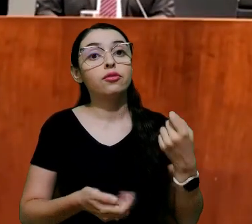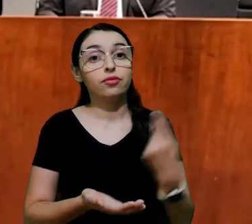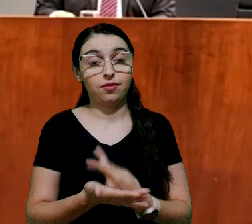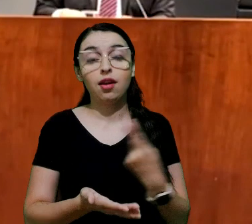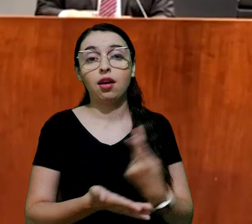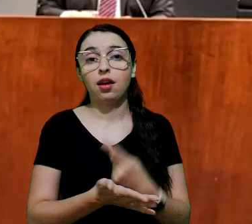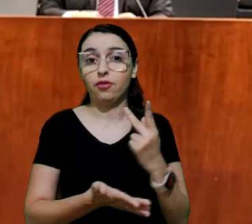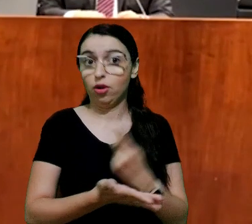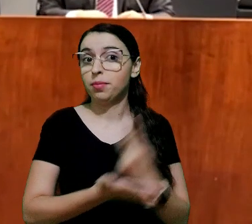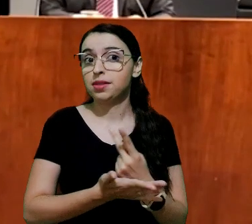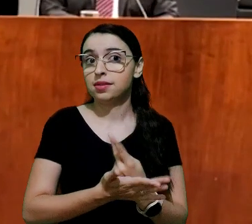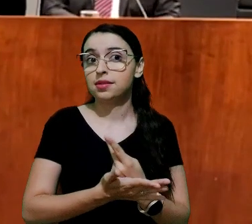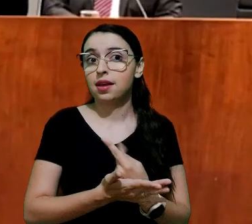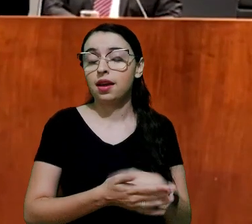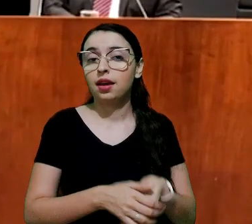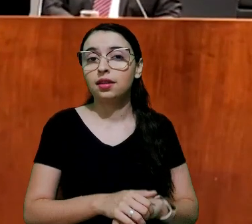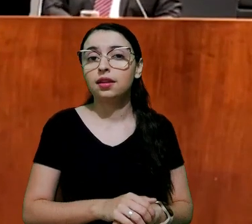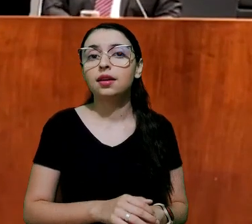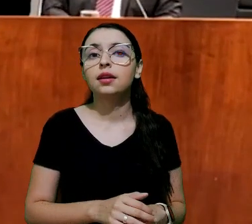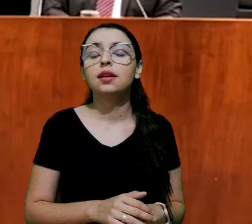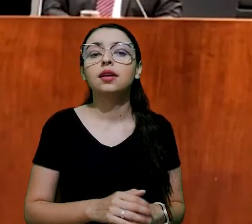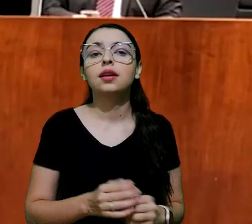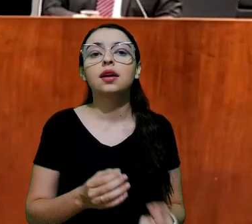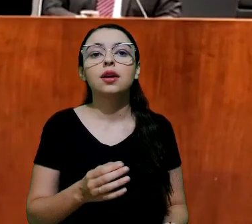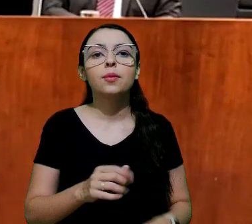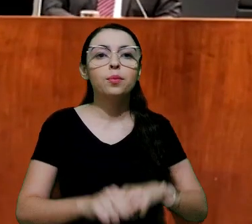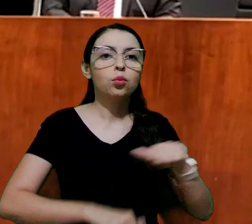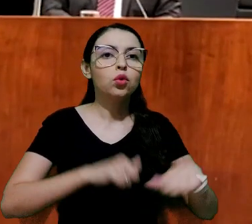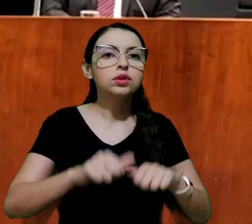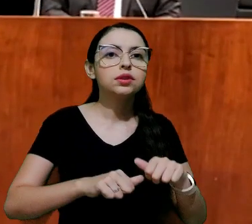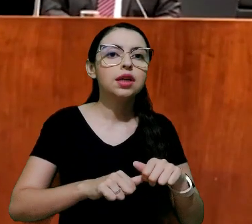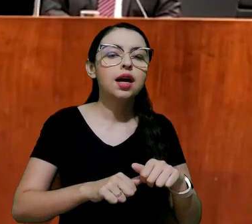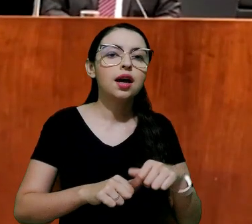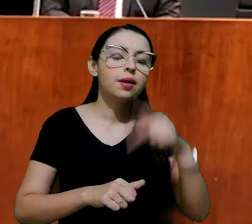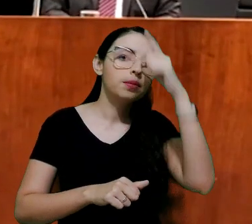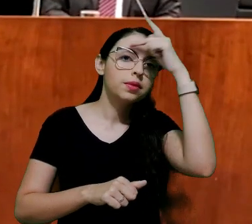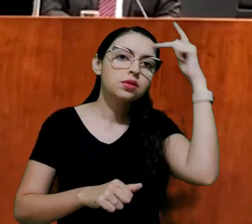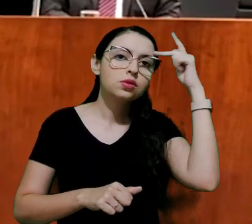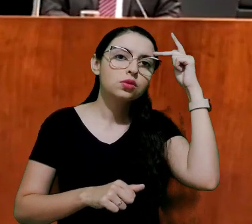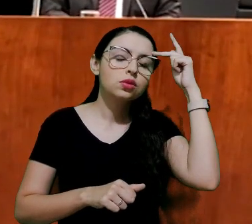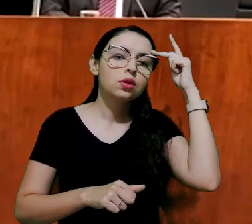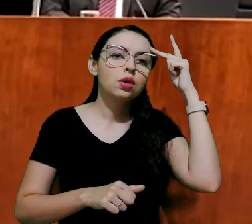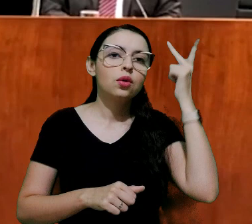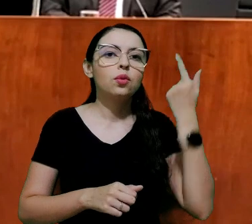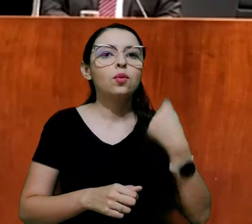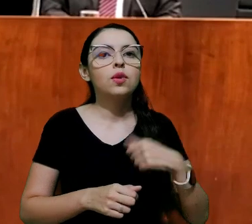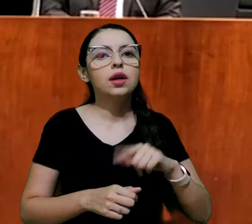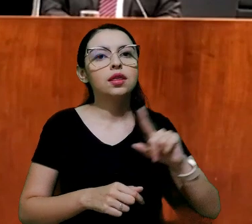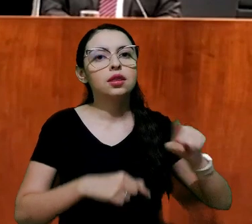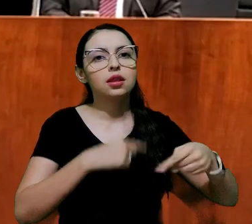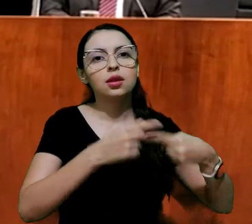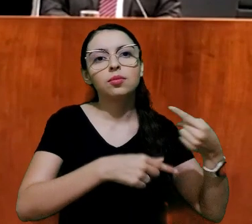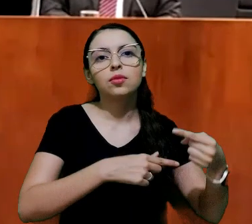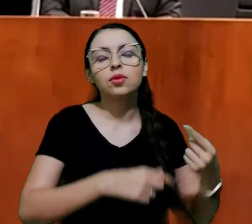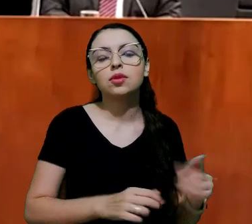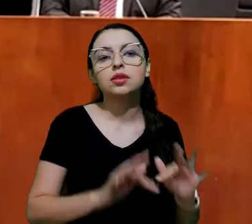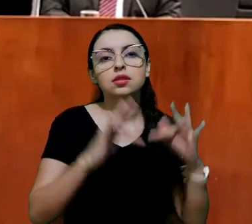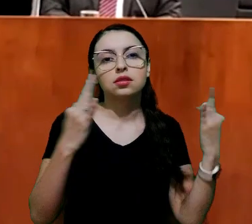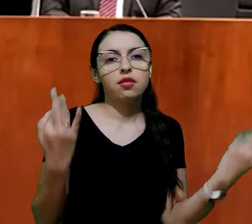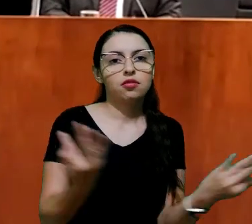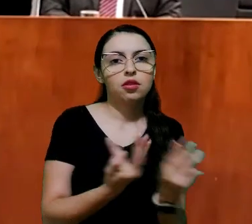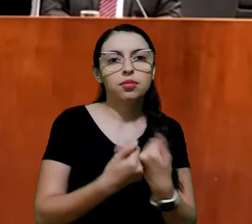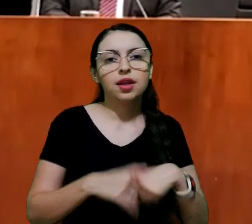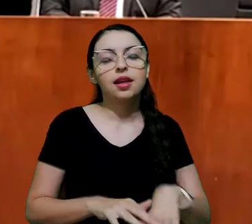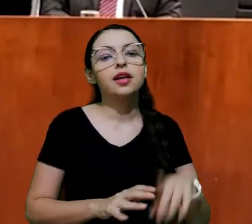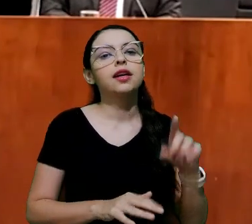que a herança se transfira das pessoas na sequência do que diz a lei, sucessão ex